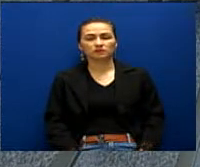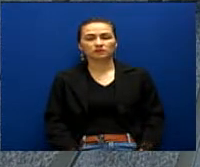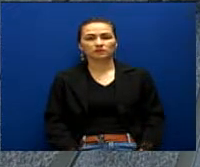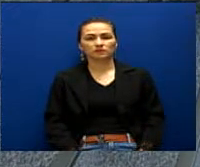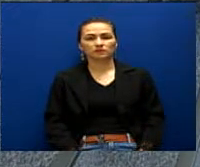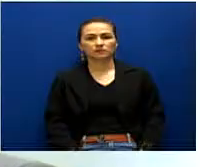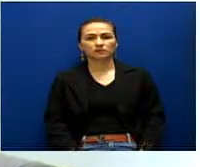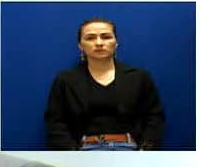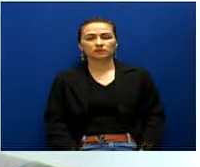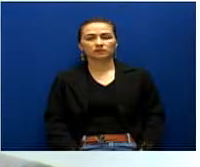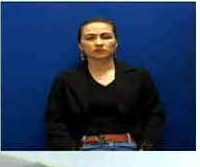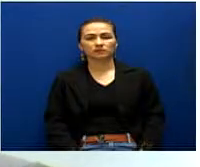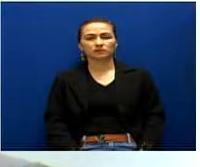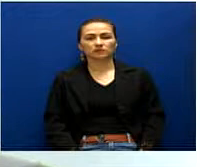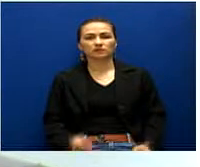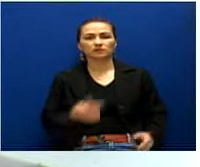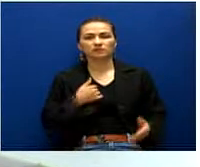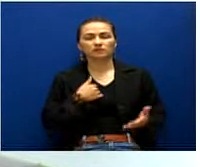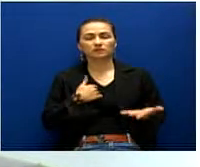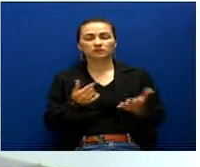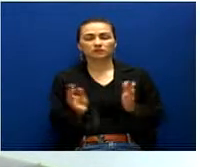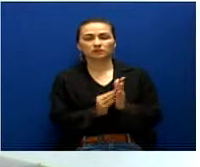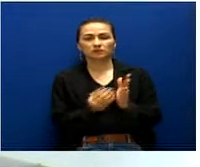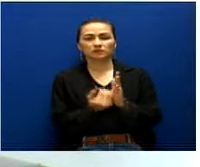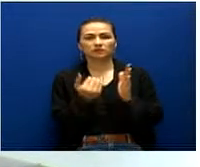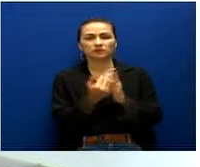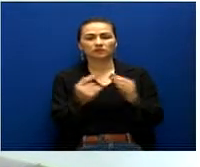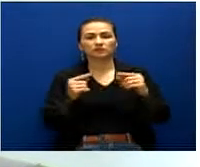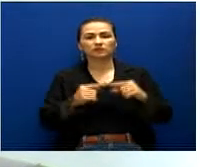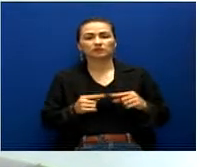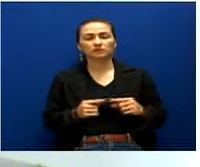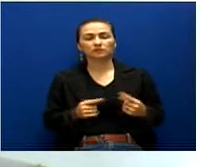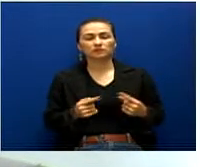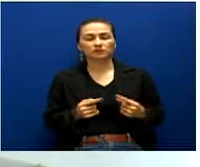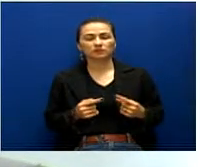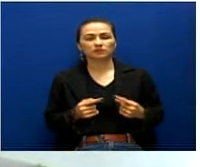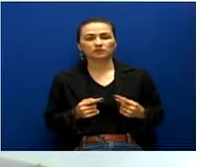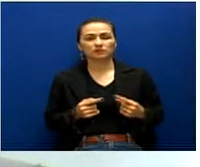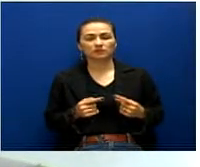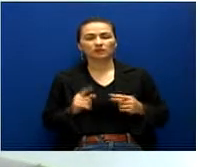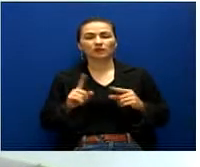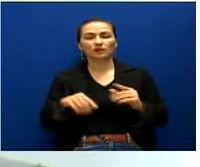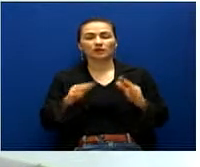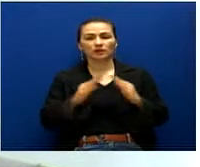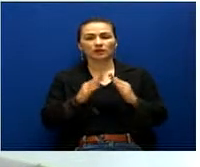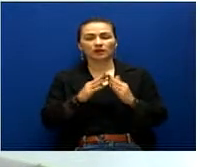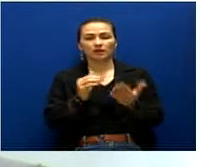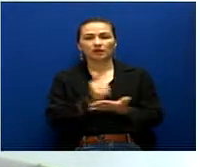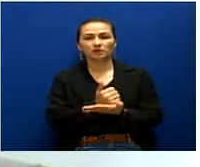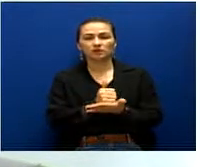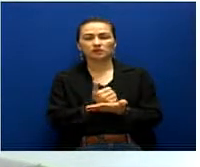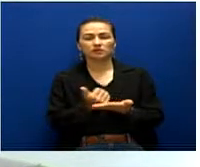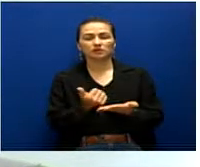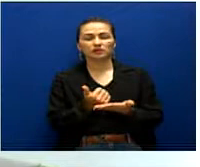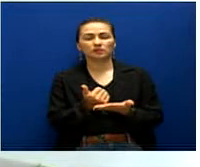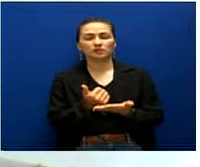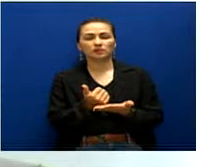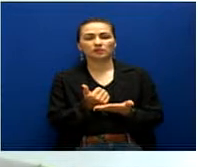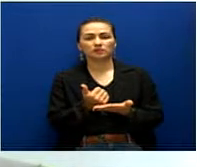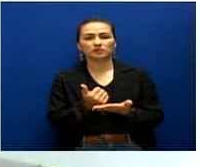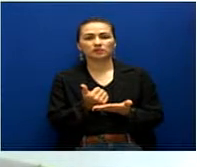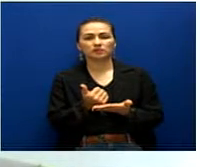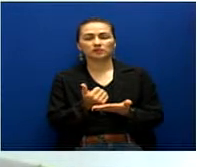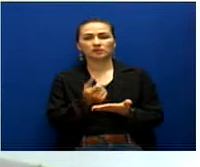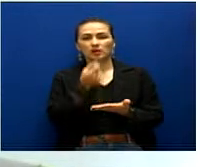A minha emenda é sobre fortalecimento da atenção básica para entrega de medicamentos e exames gratuitos, que são exames,